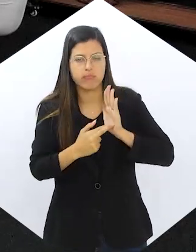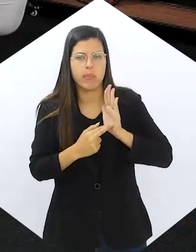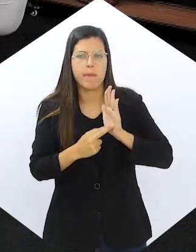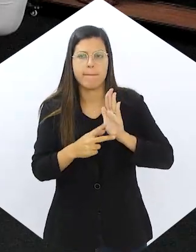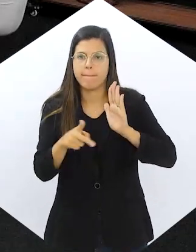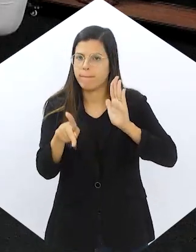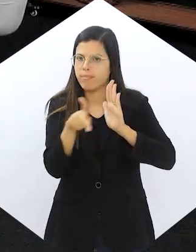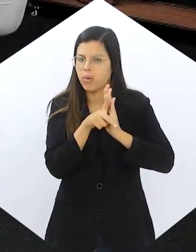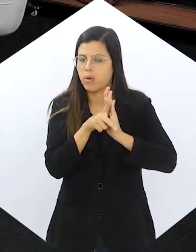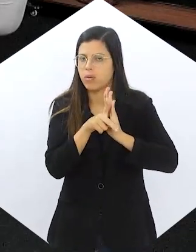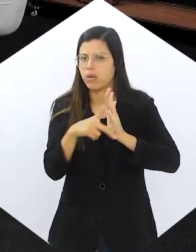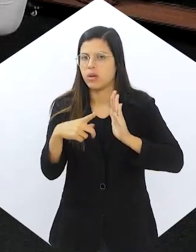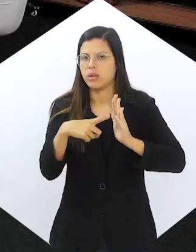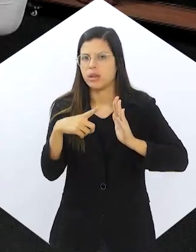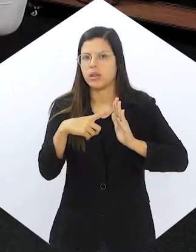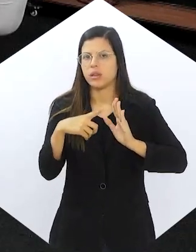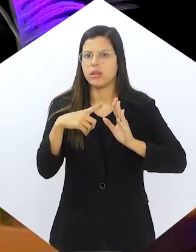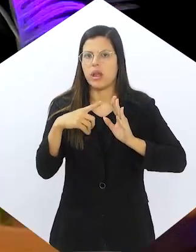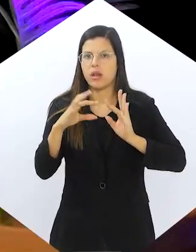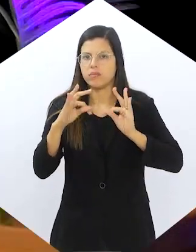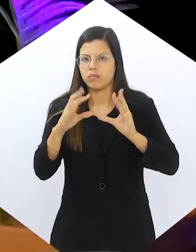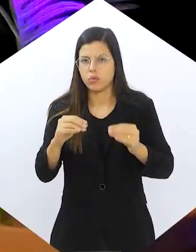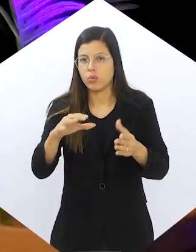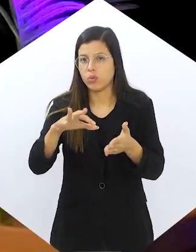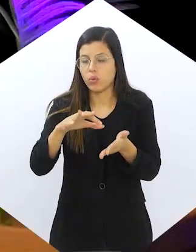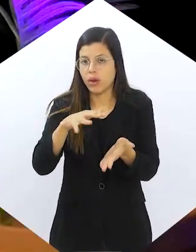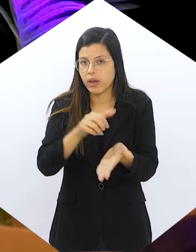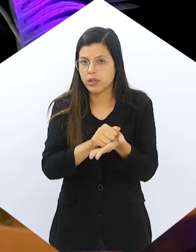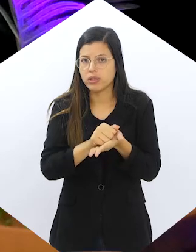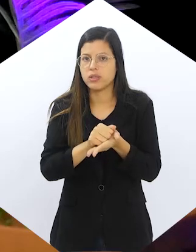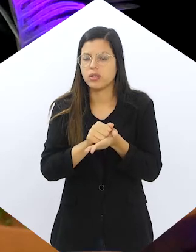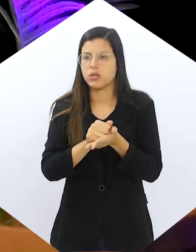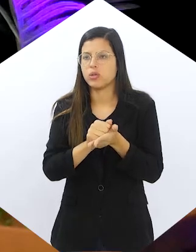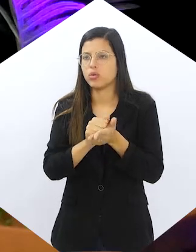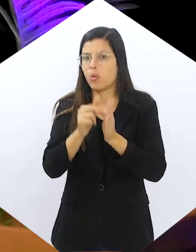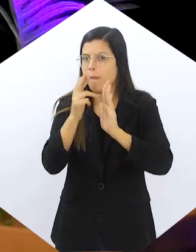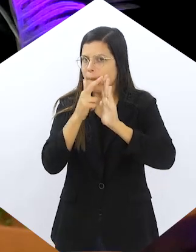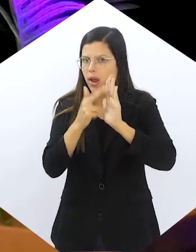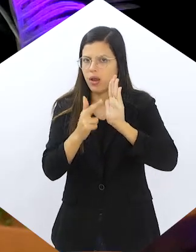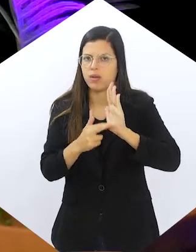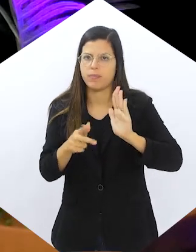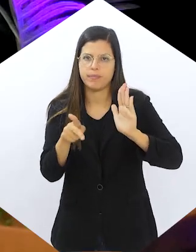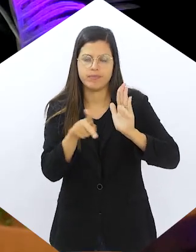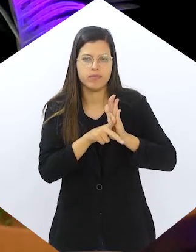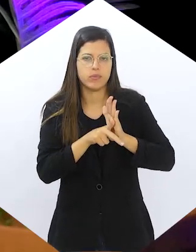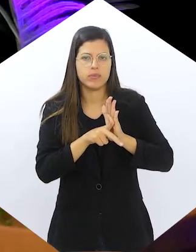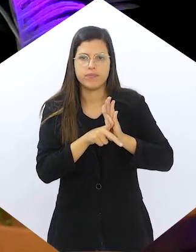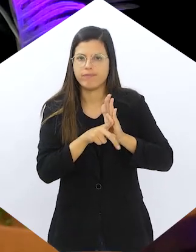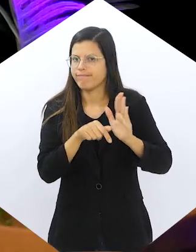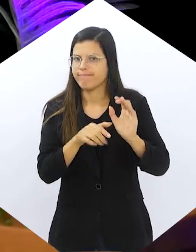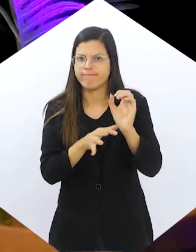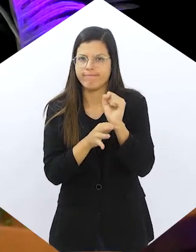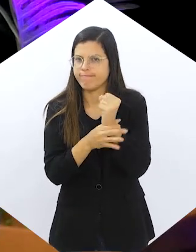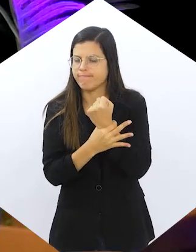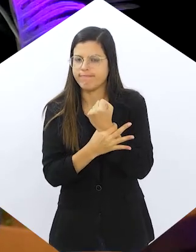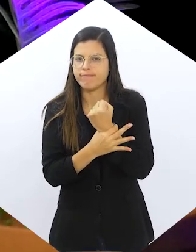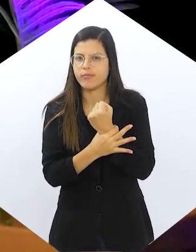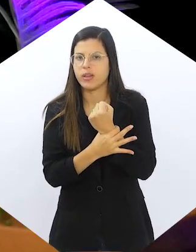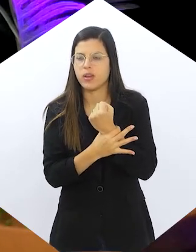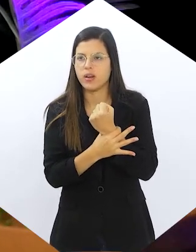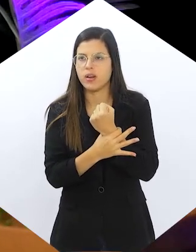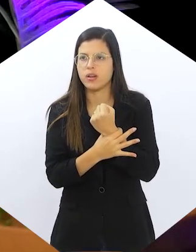regulamentação própria, eles têm todo um registro, um protocolo deles, e isso não